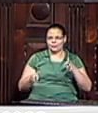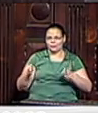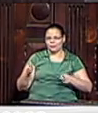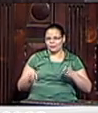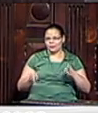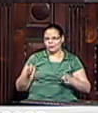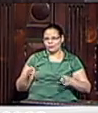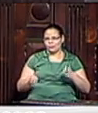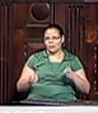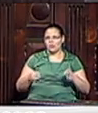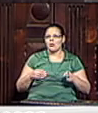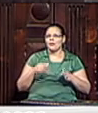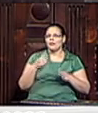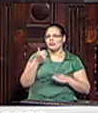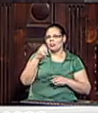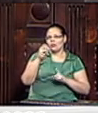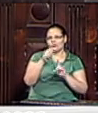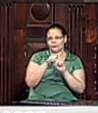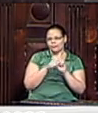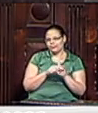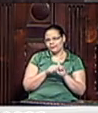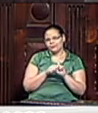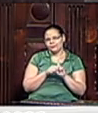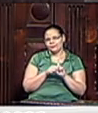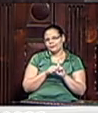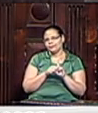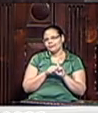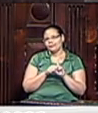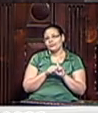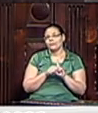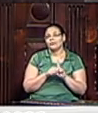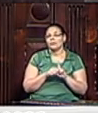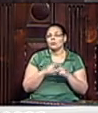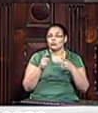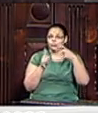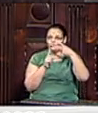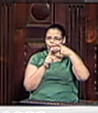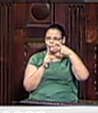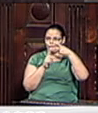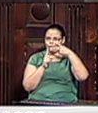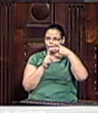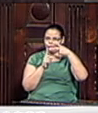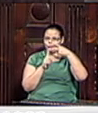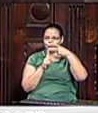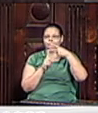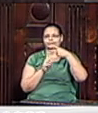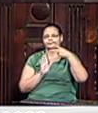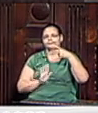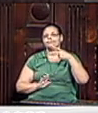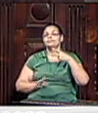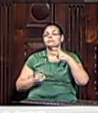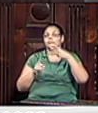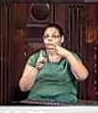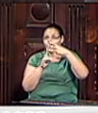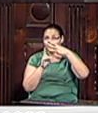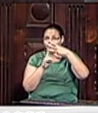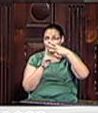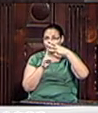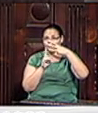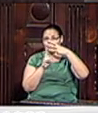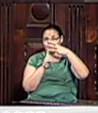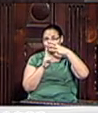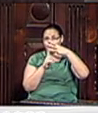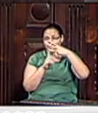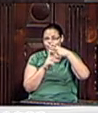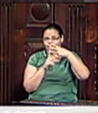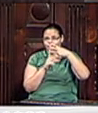mais 10 meses. Essa é a segunda posição. A terceira